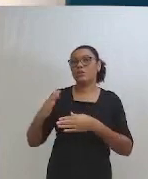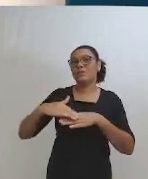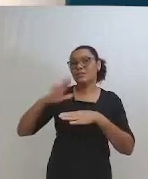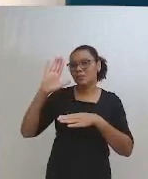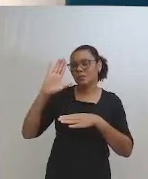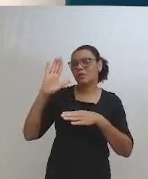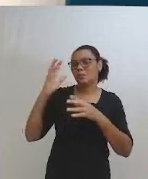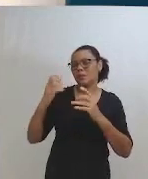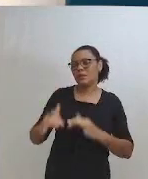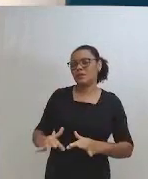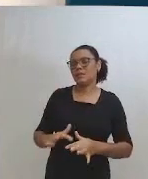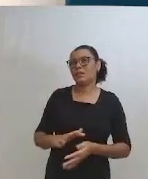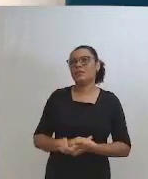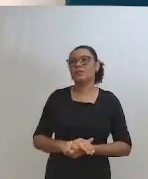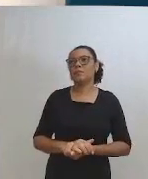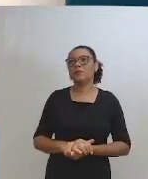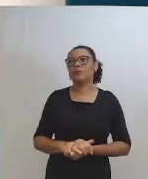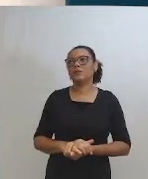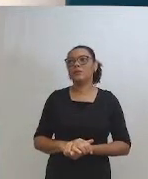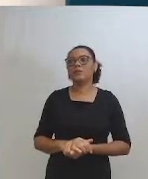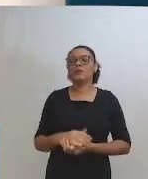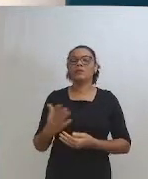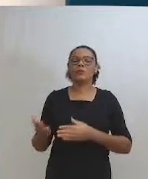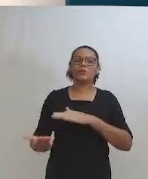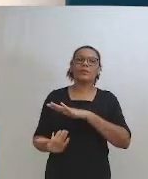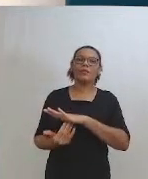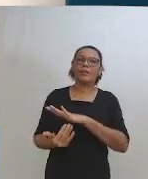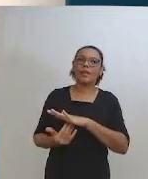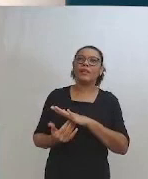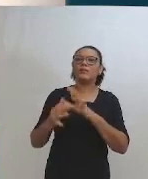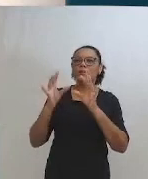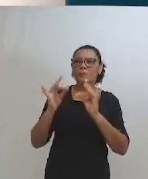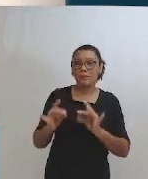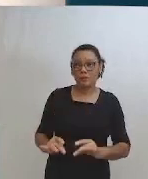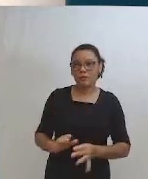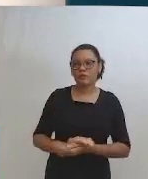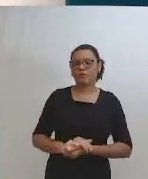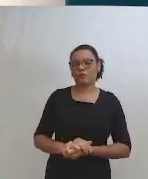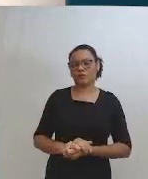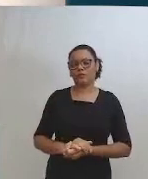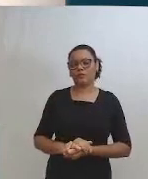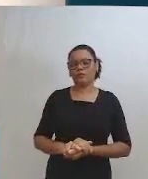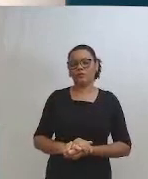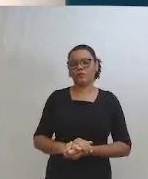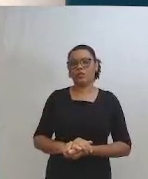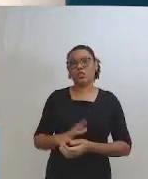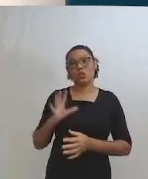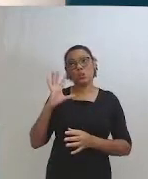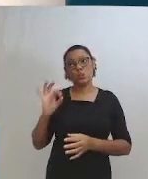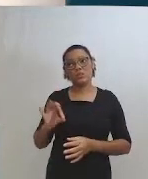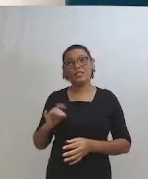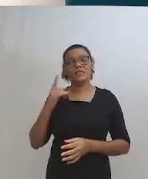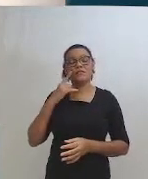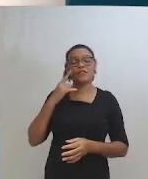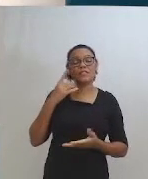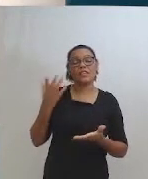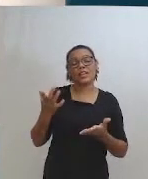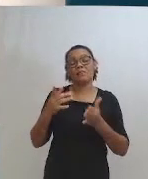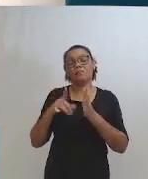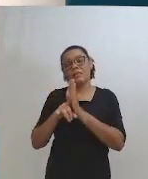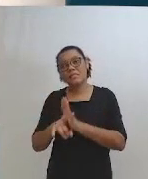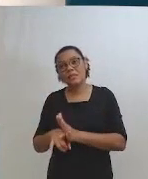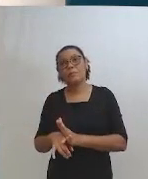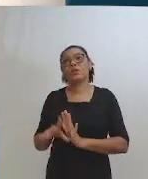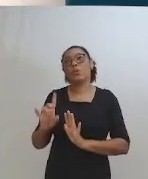essa omissão desse teto especificamente. Não sei se Vossa Excelência chegou a examinar esse ponto, mas seria bastante importante